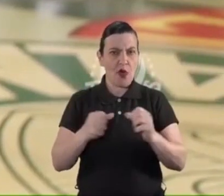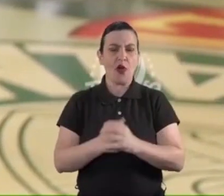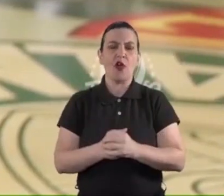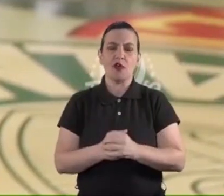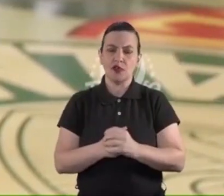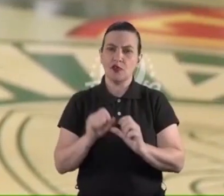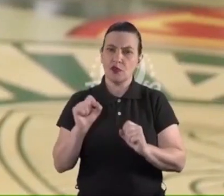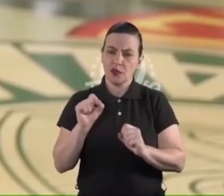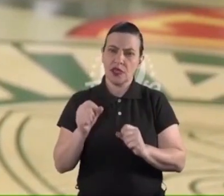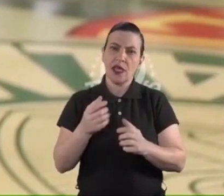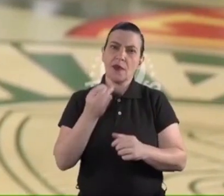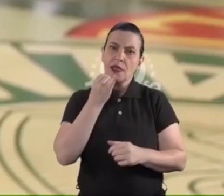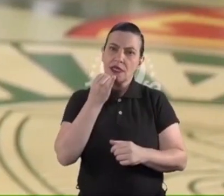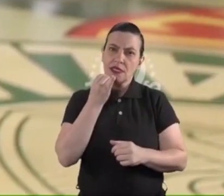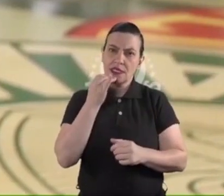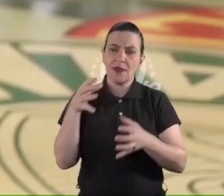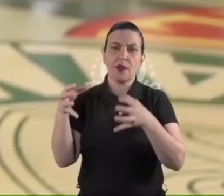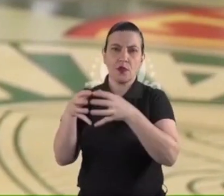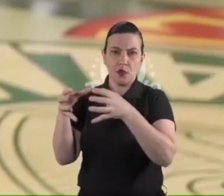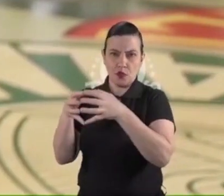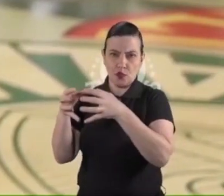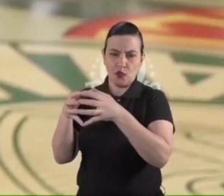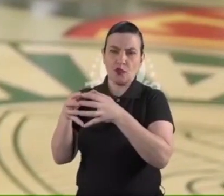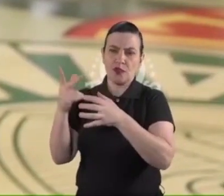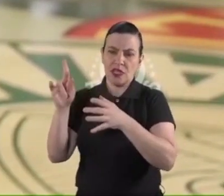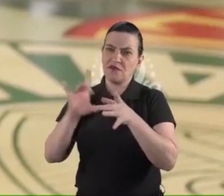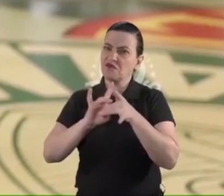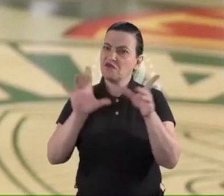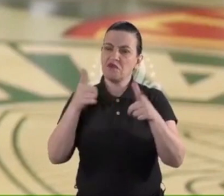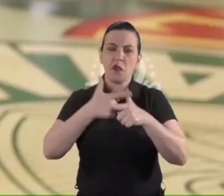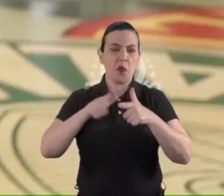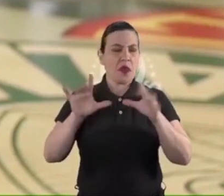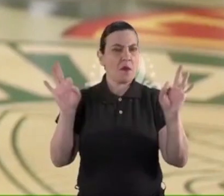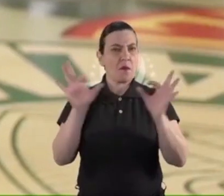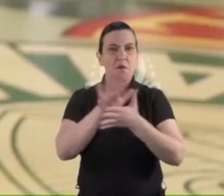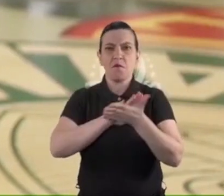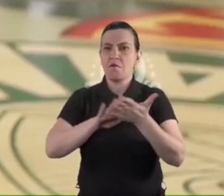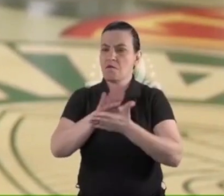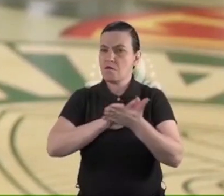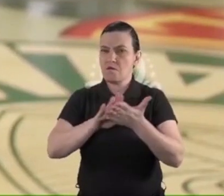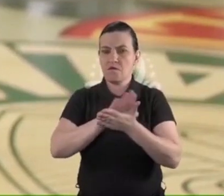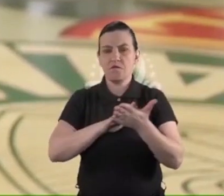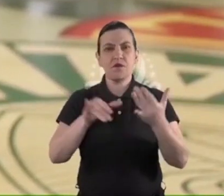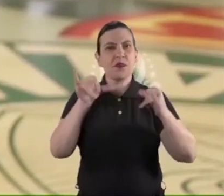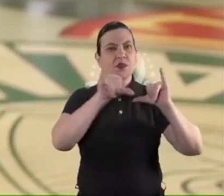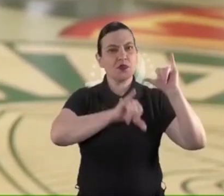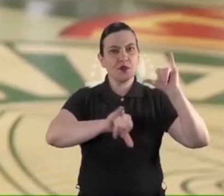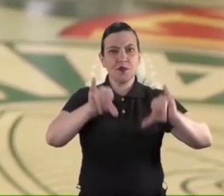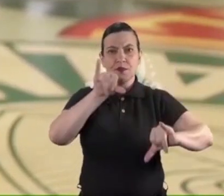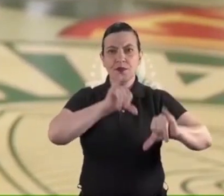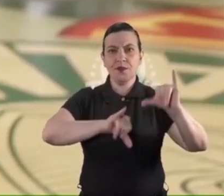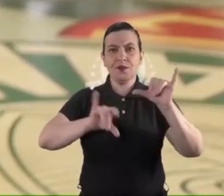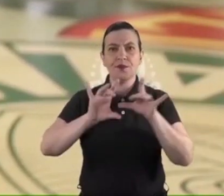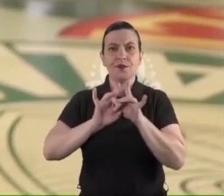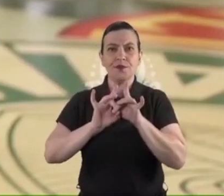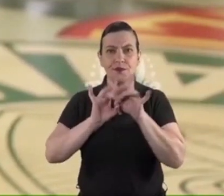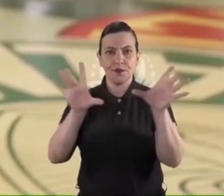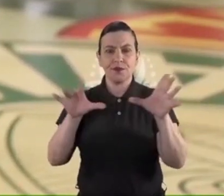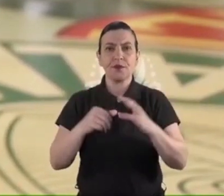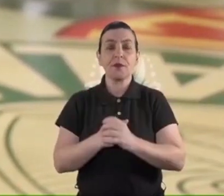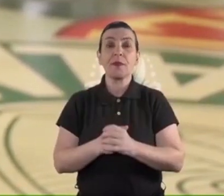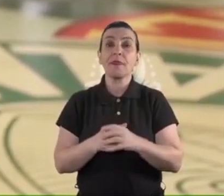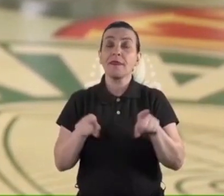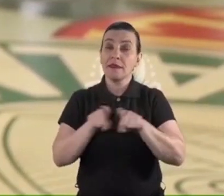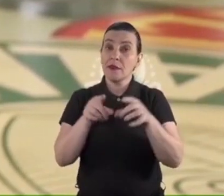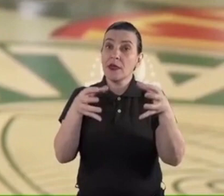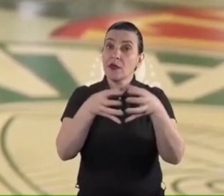substâncias proibidas pelo comitê antidoping, então não há problema nenhum quanto a isso, são substâncias permitidas ilícitas, e os